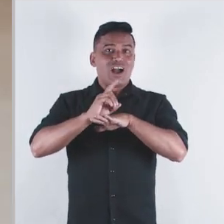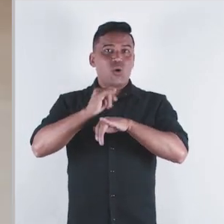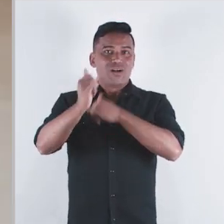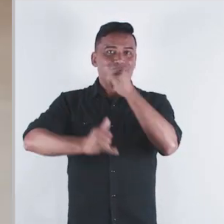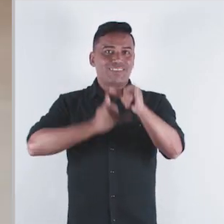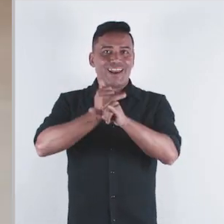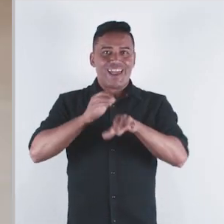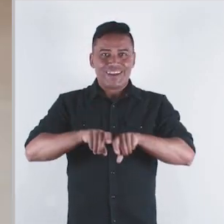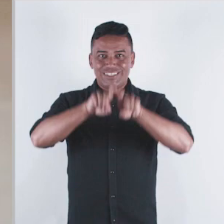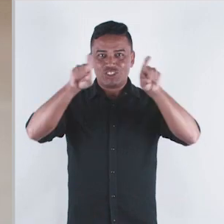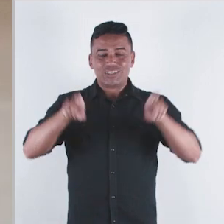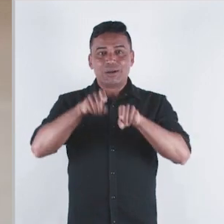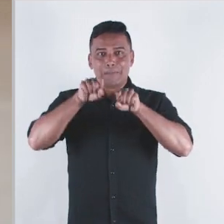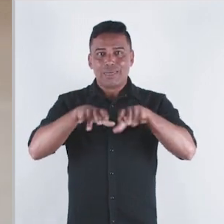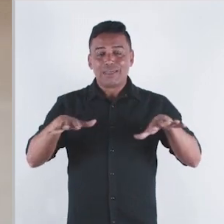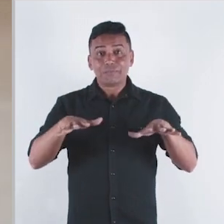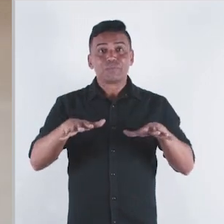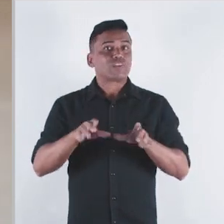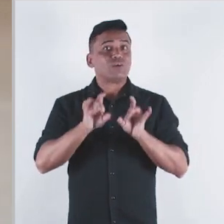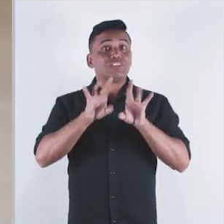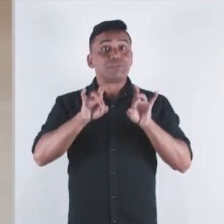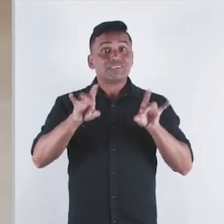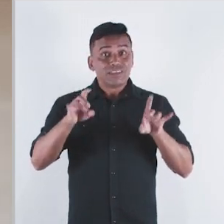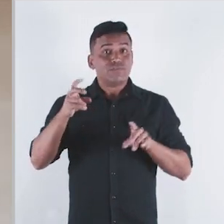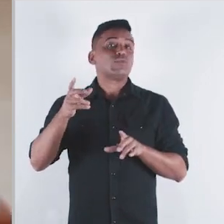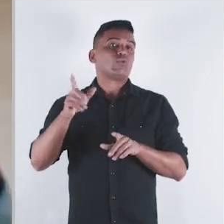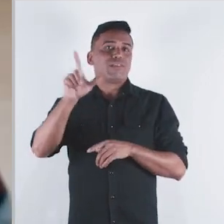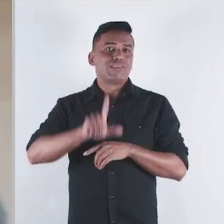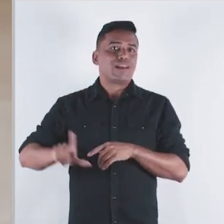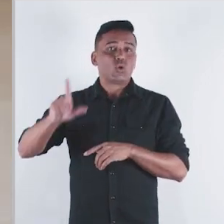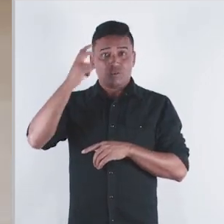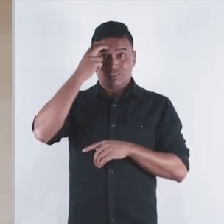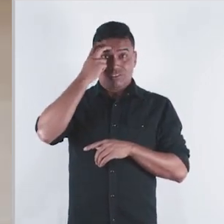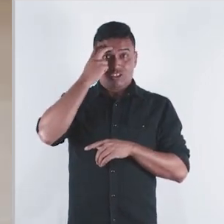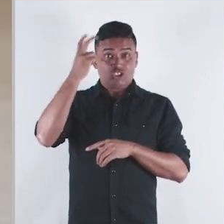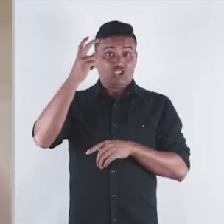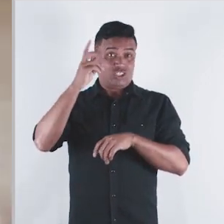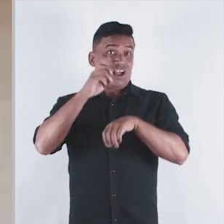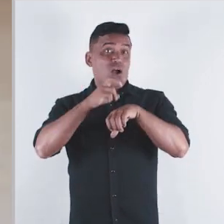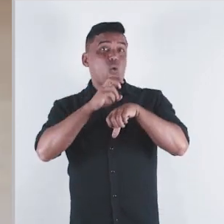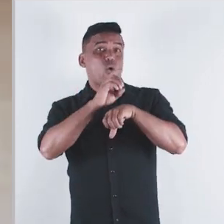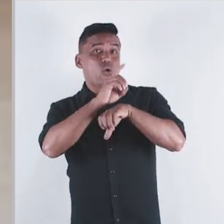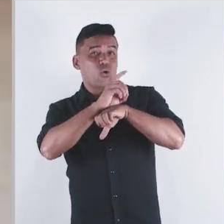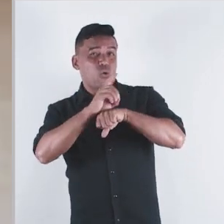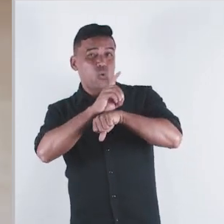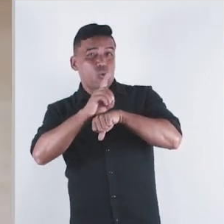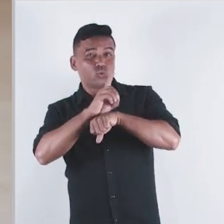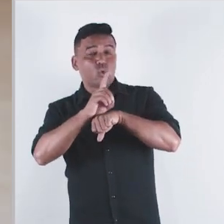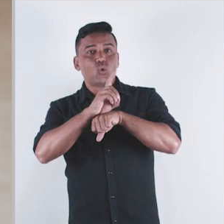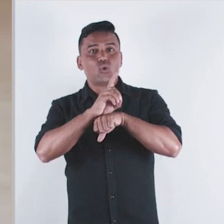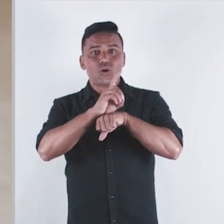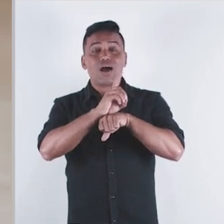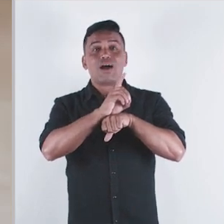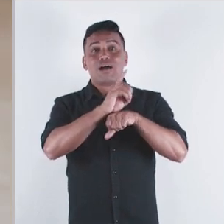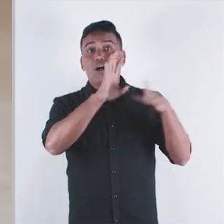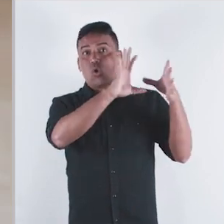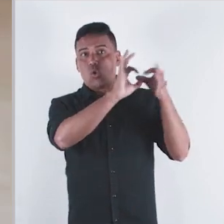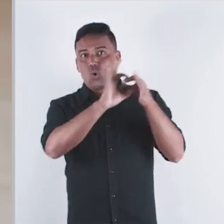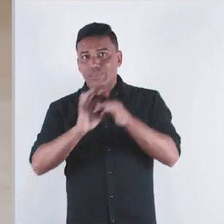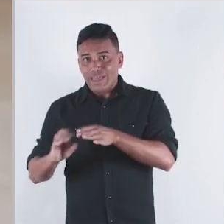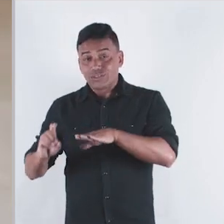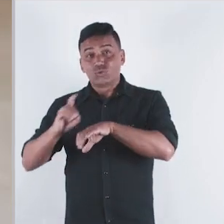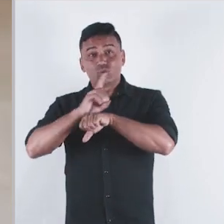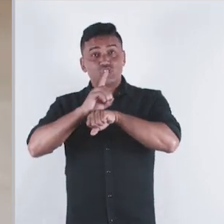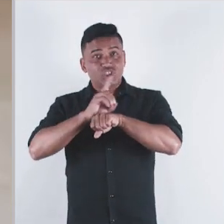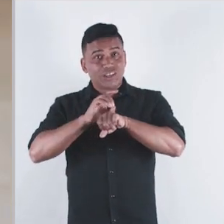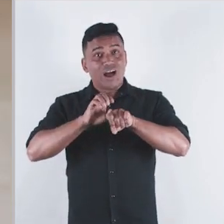digital especificamente, porque eu faço essa diferença, né? Uma literatura é que a literatura no contexto digital e uma